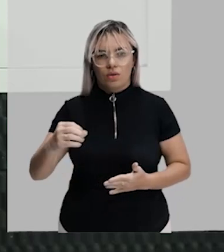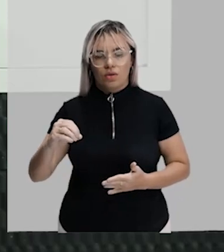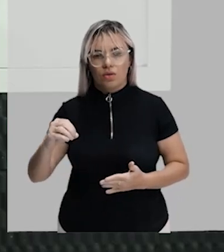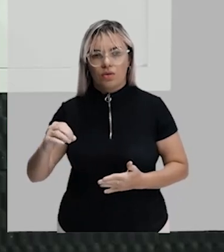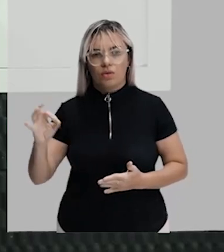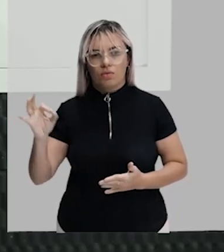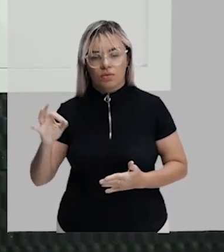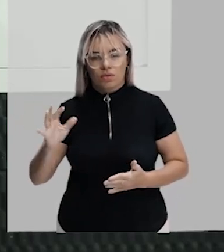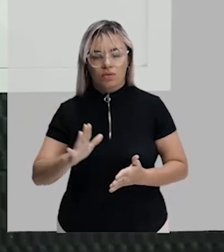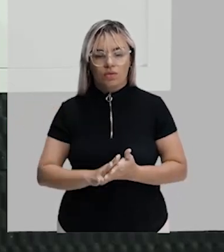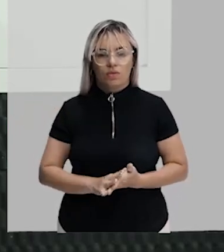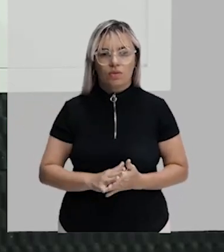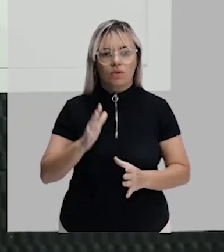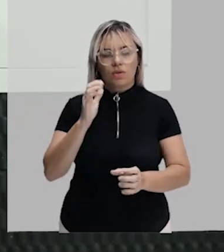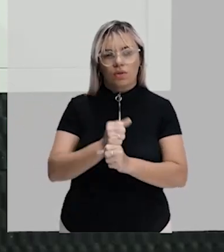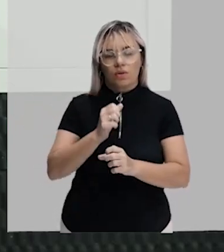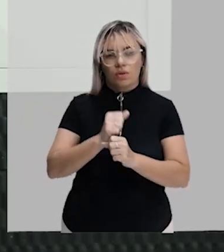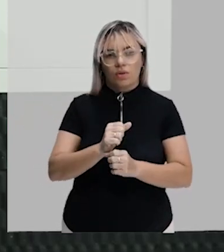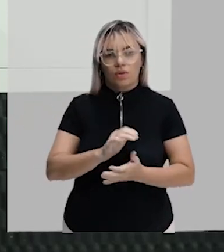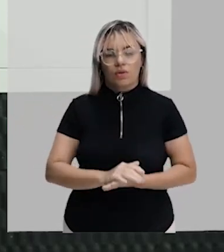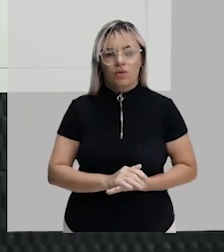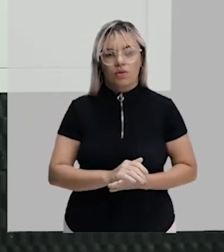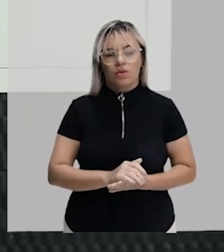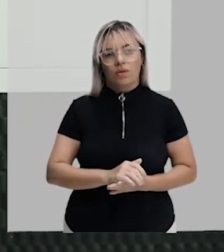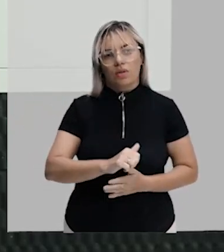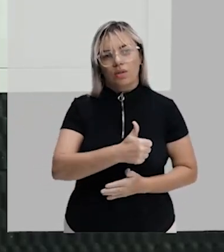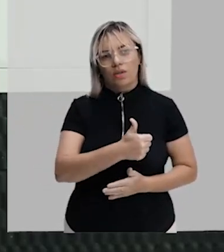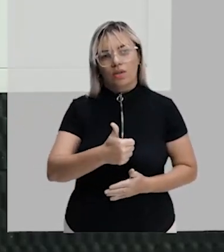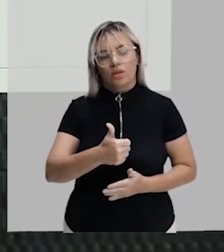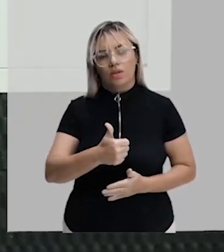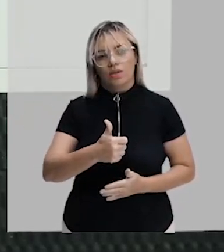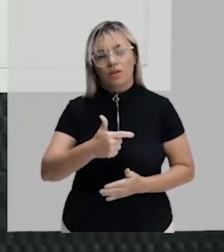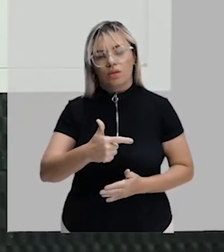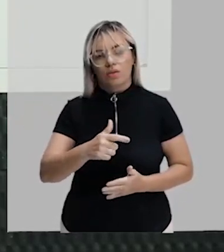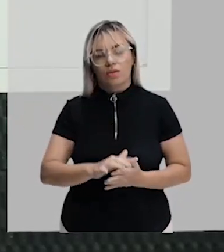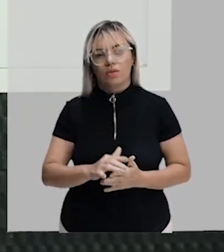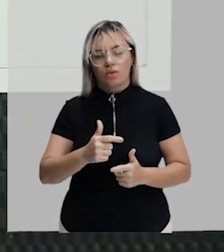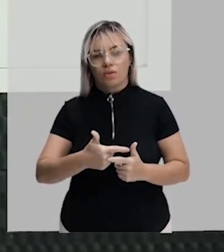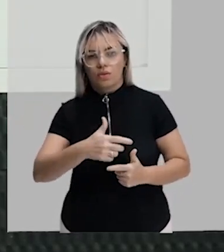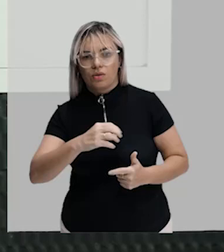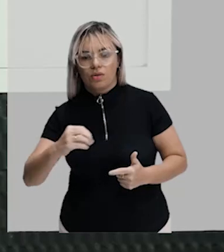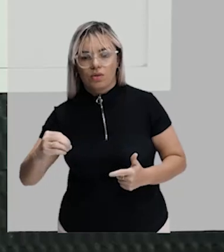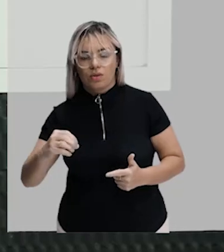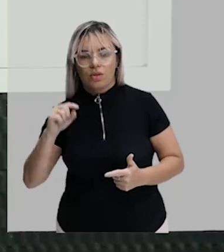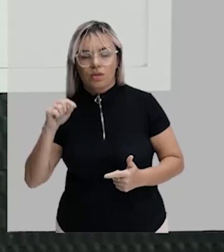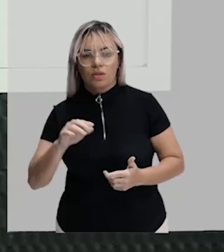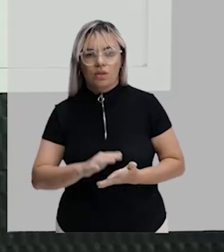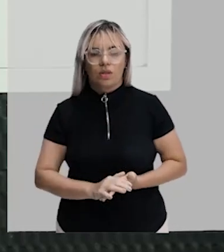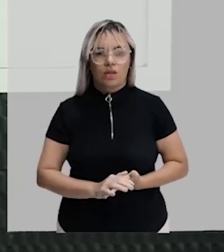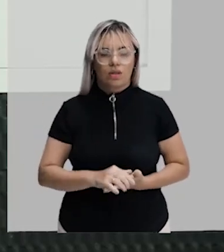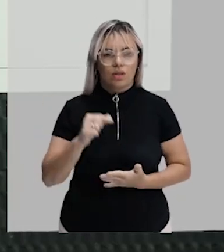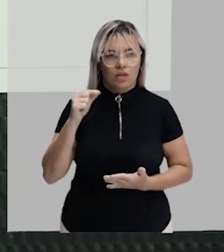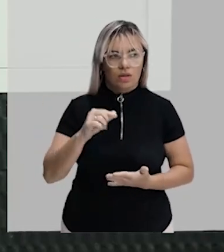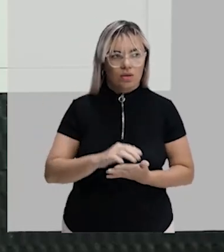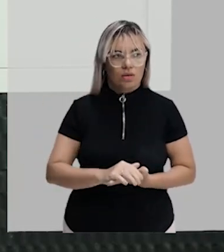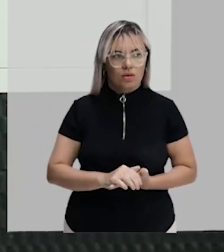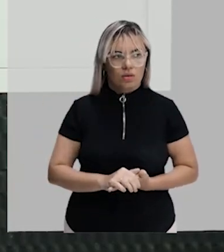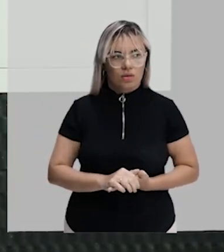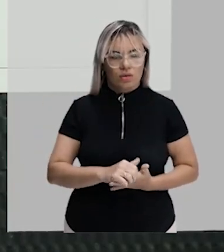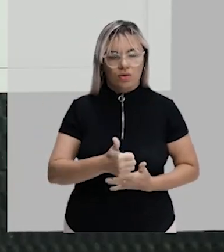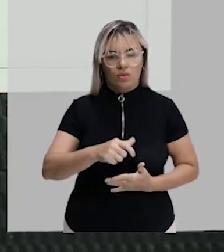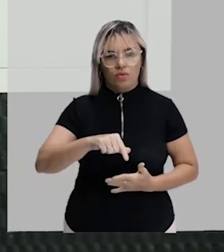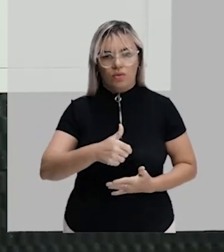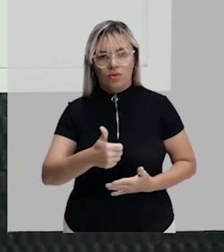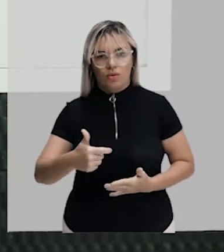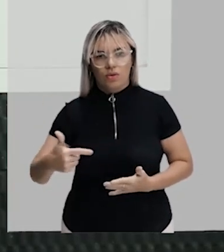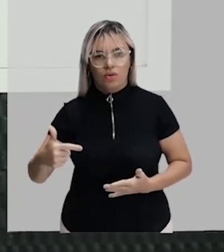112%. 112 dividido por 100 dá 1,12. Então, para eu saber quanto é que esse 6,35